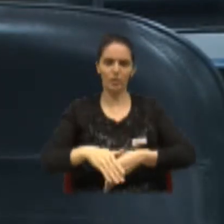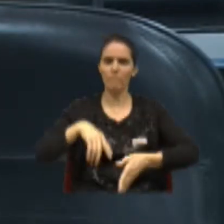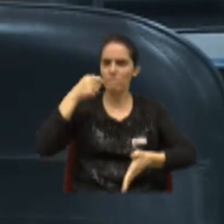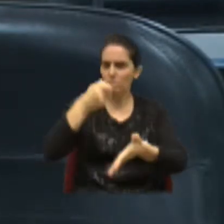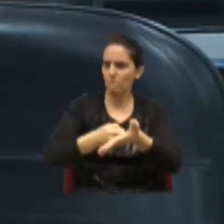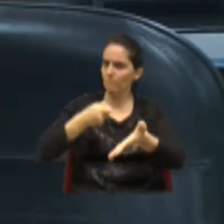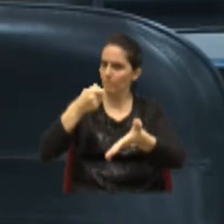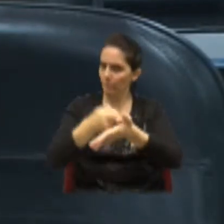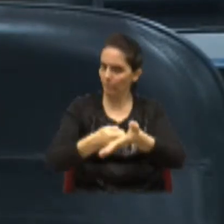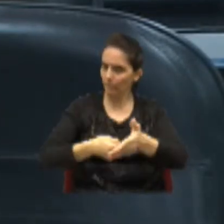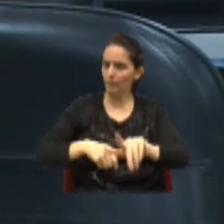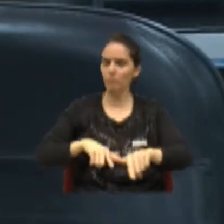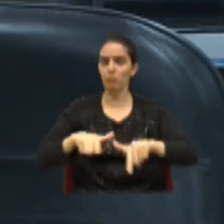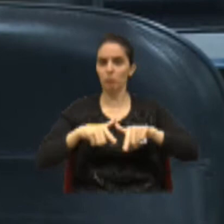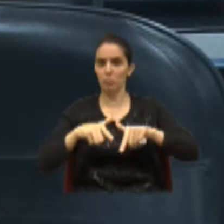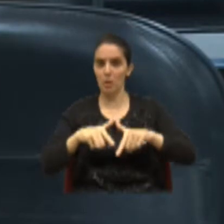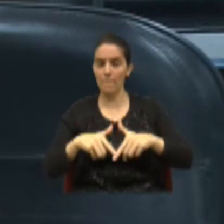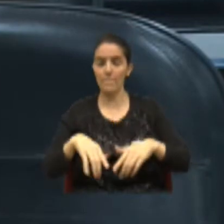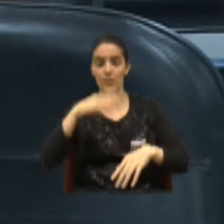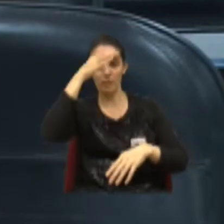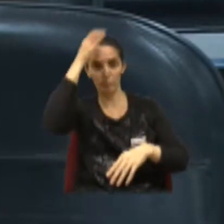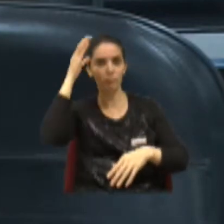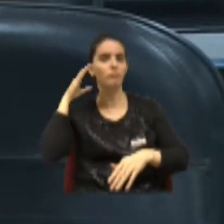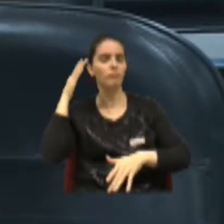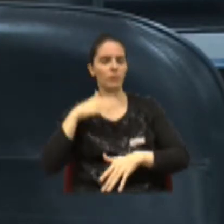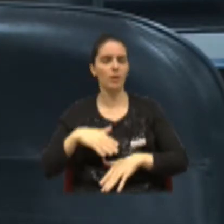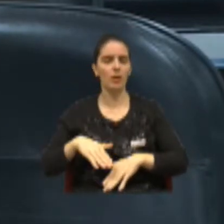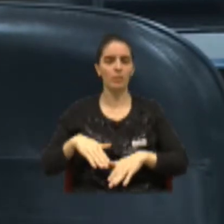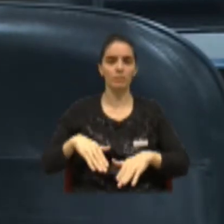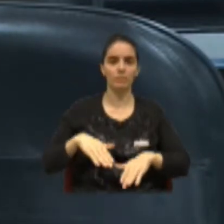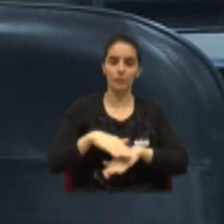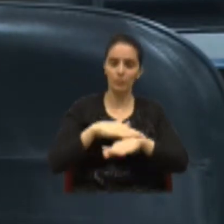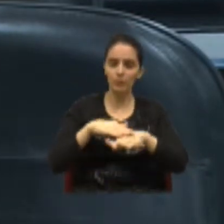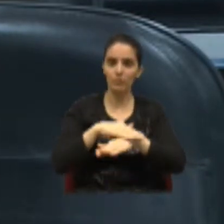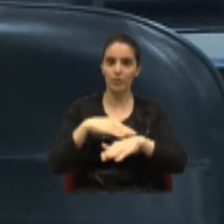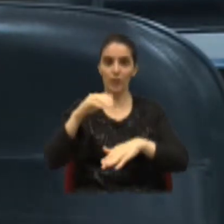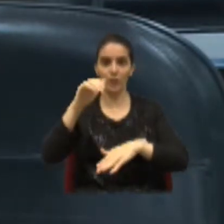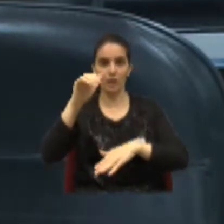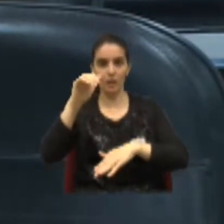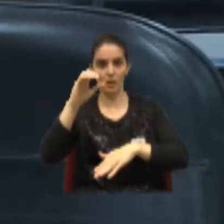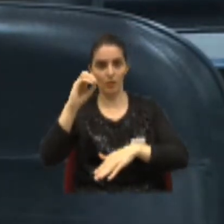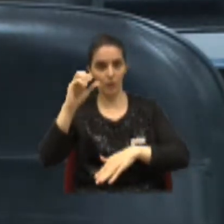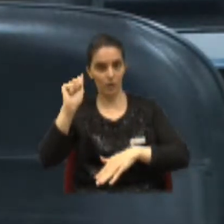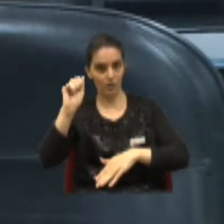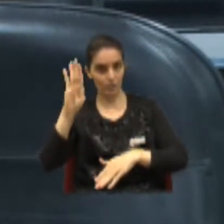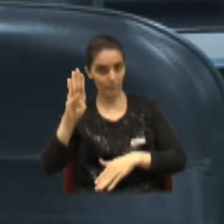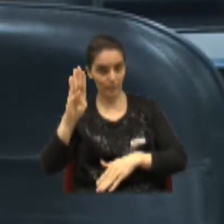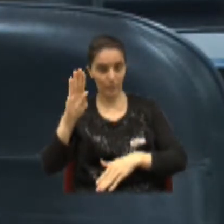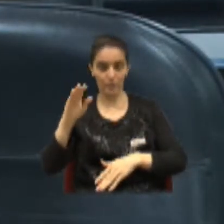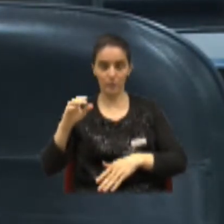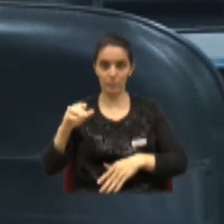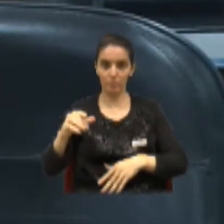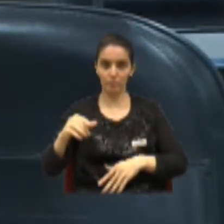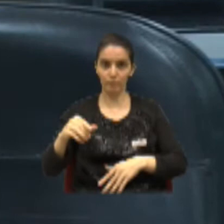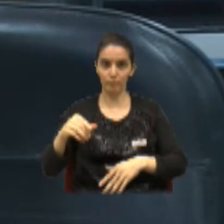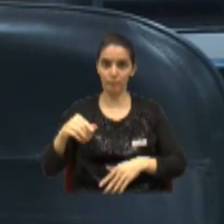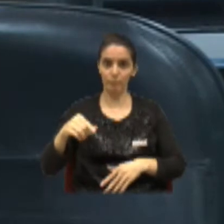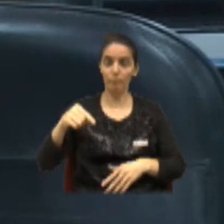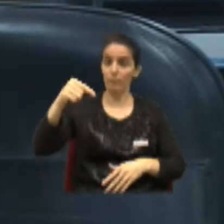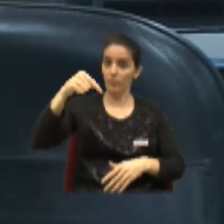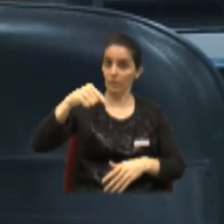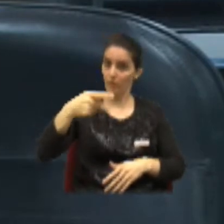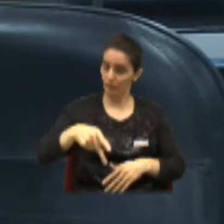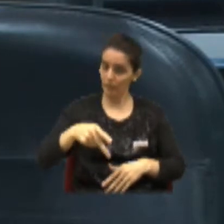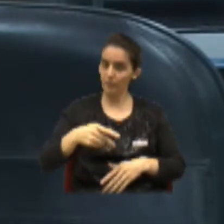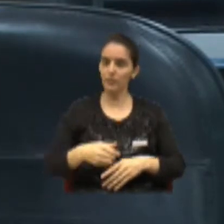qual conversamos e a demanda da OAB local pediu para que isso fosse proposto em forma de um projeto